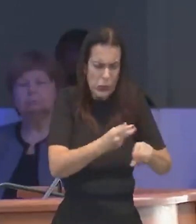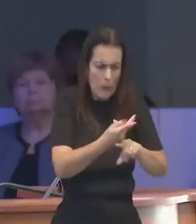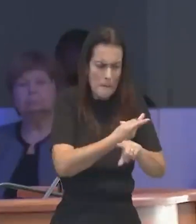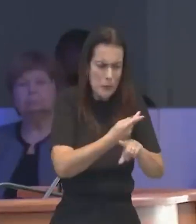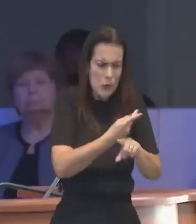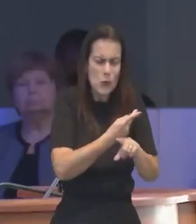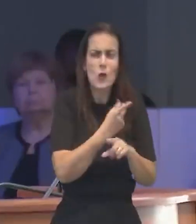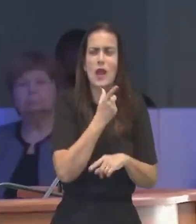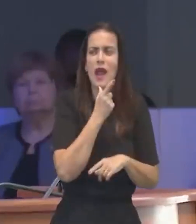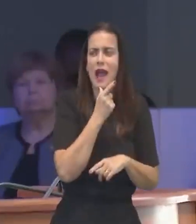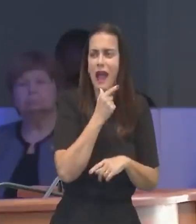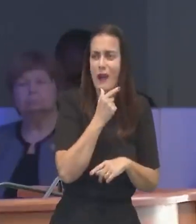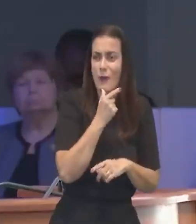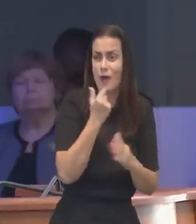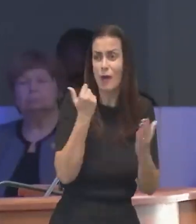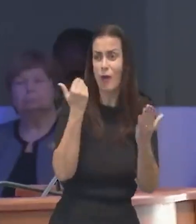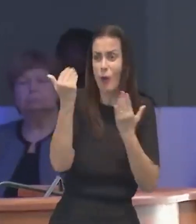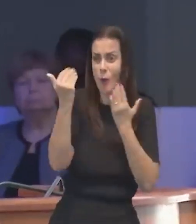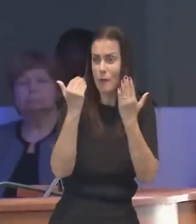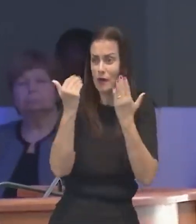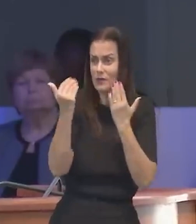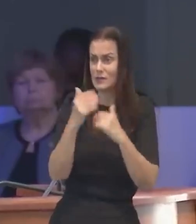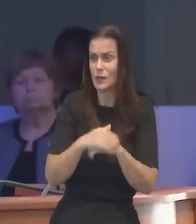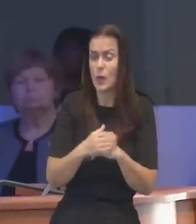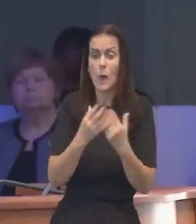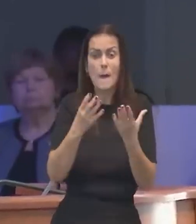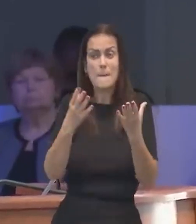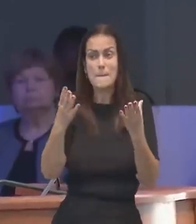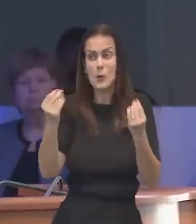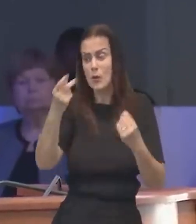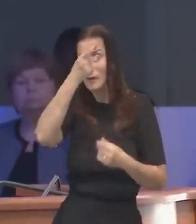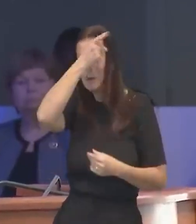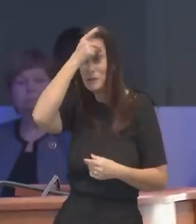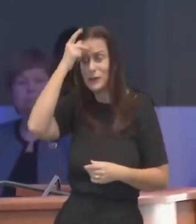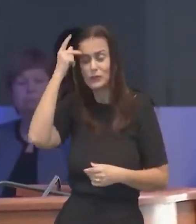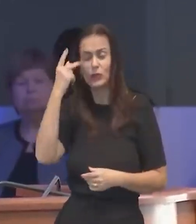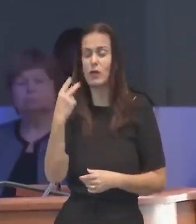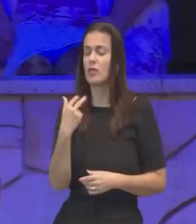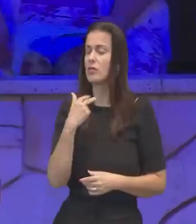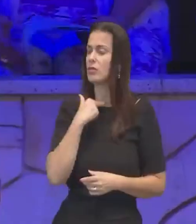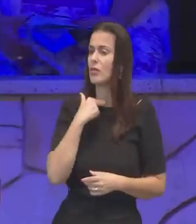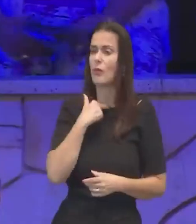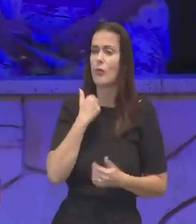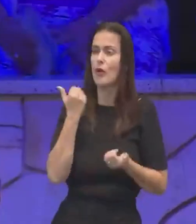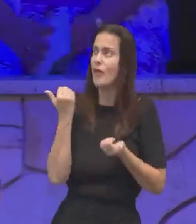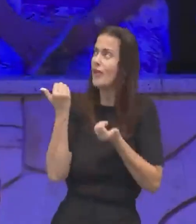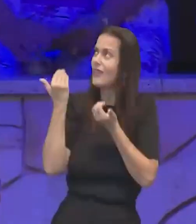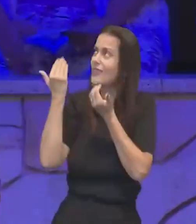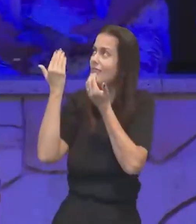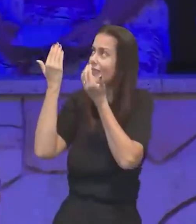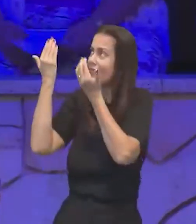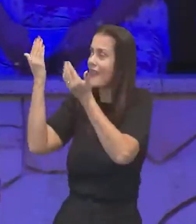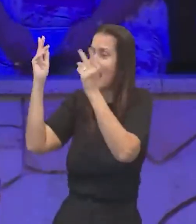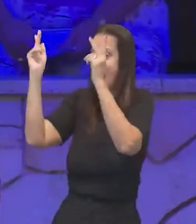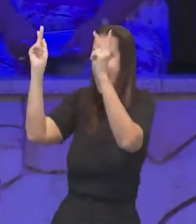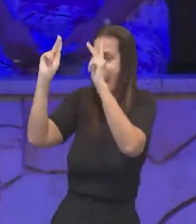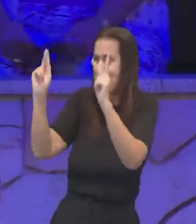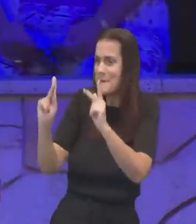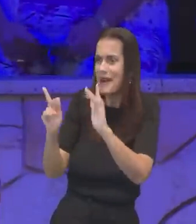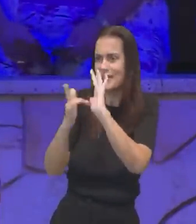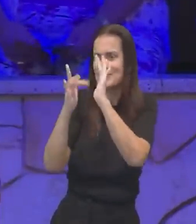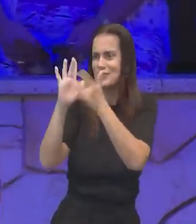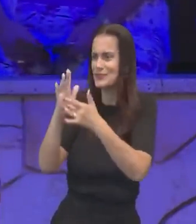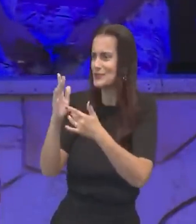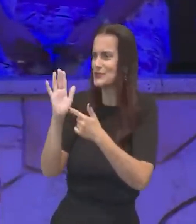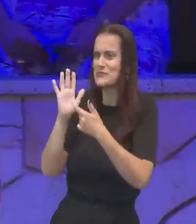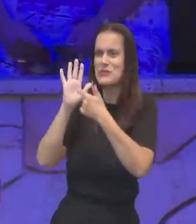Muitas pessoas não podem oferecer a Cristo, muitas pessoas não podem oferecer a paz de Cristo, nem a sua graça,